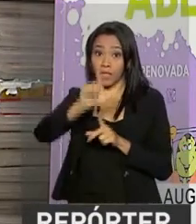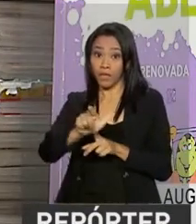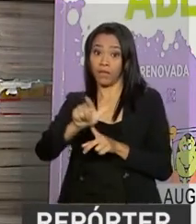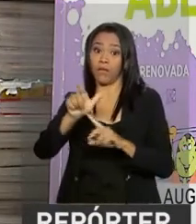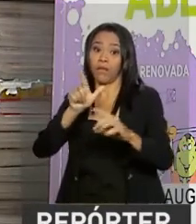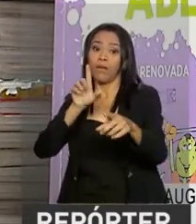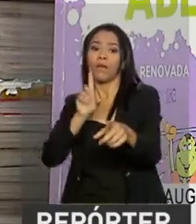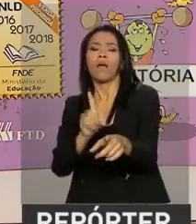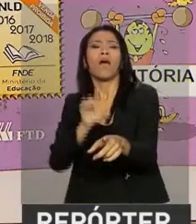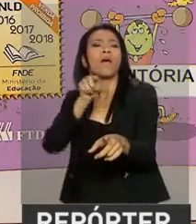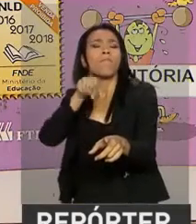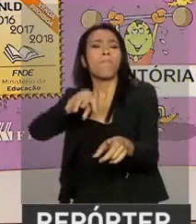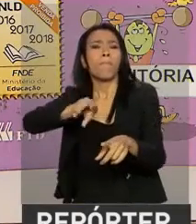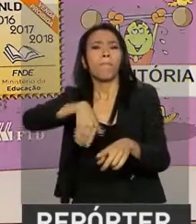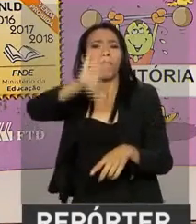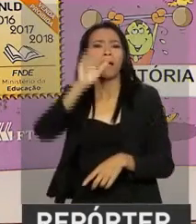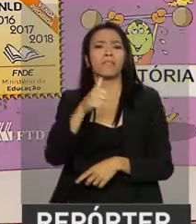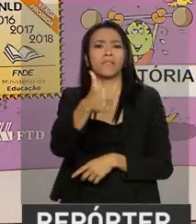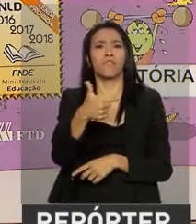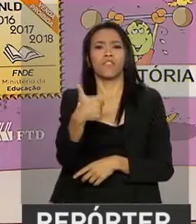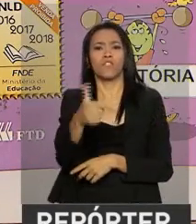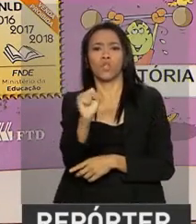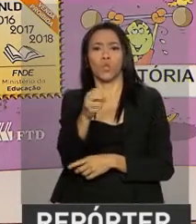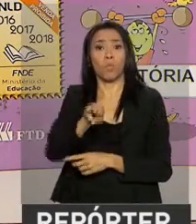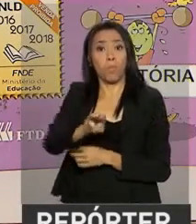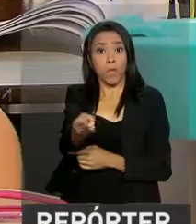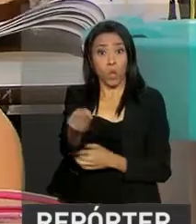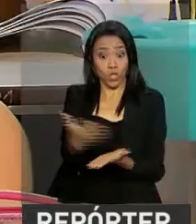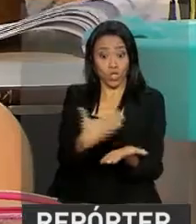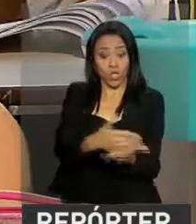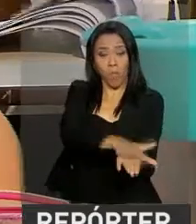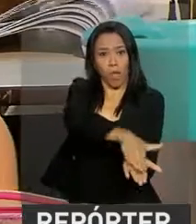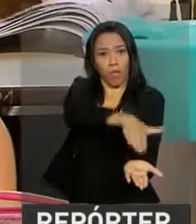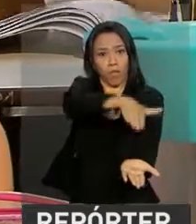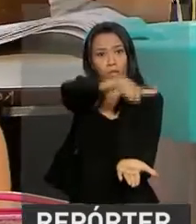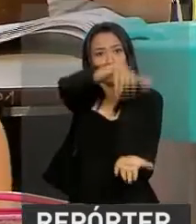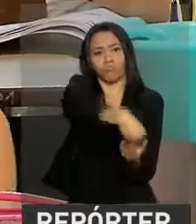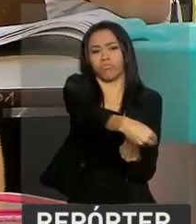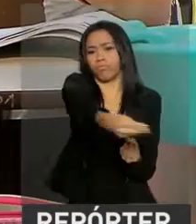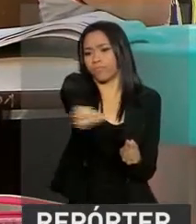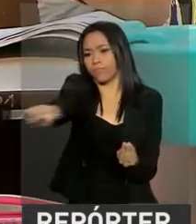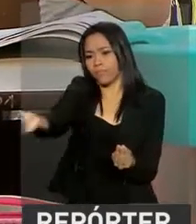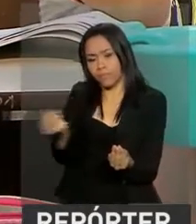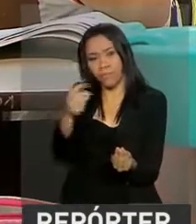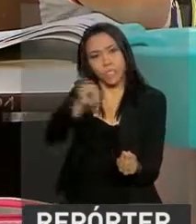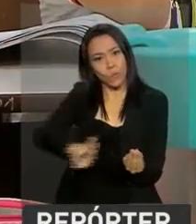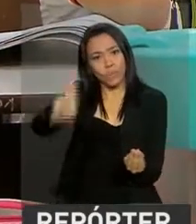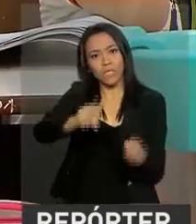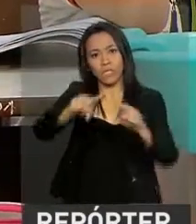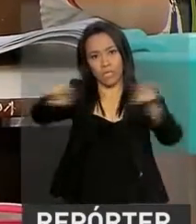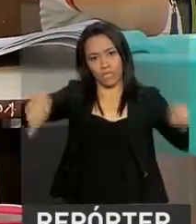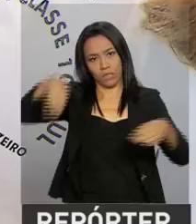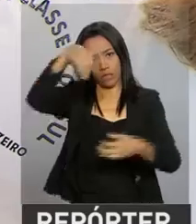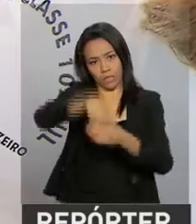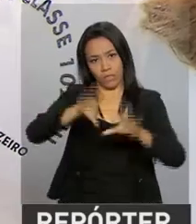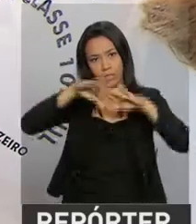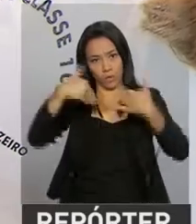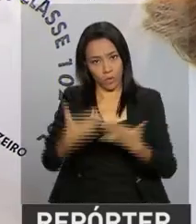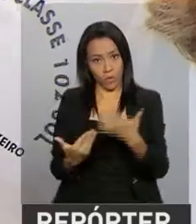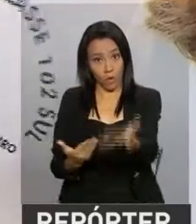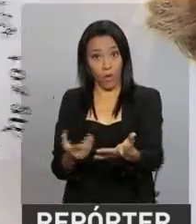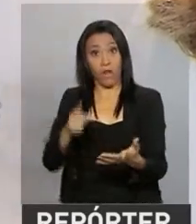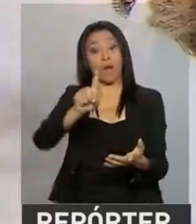de 128 milhões e 500 mil livros para serem usados em sala de aula a devolução dos livros